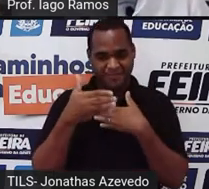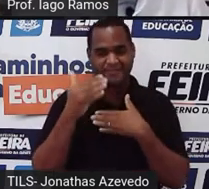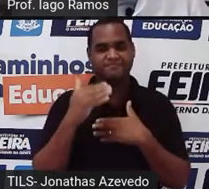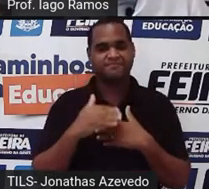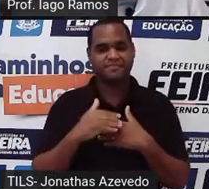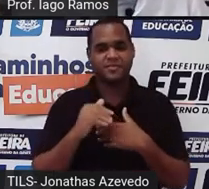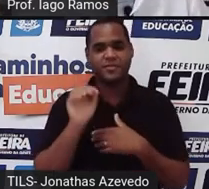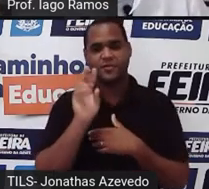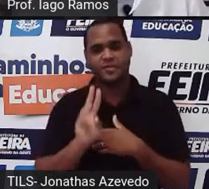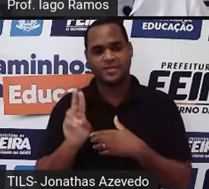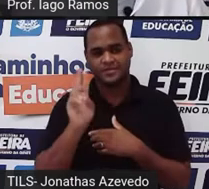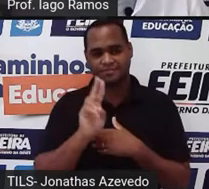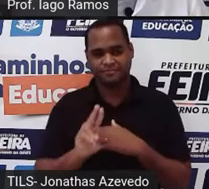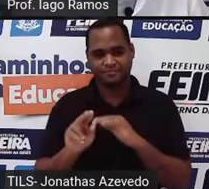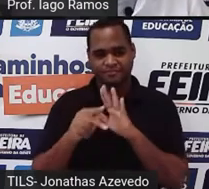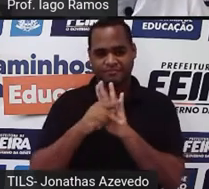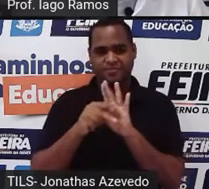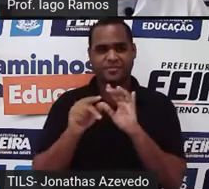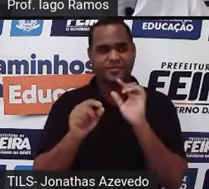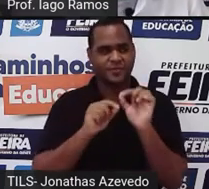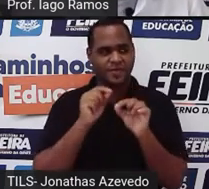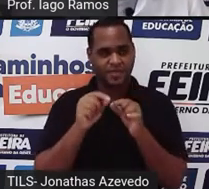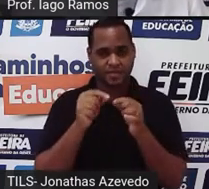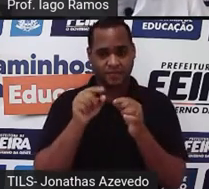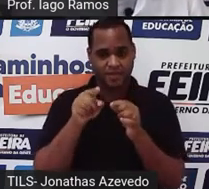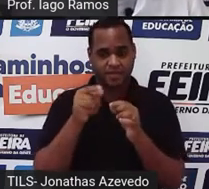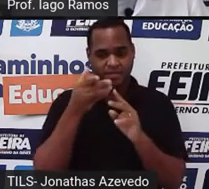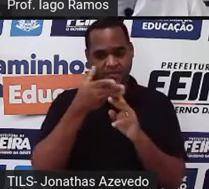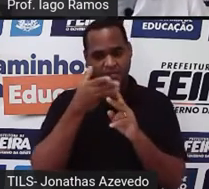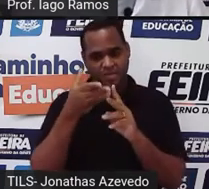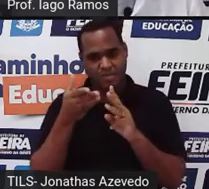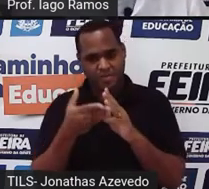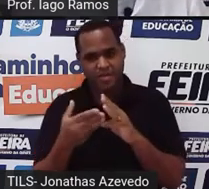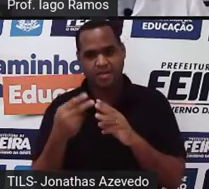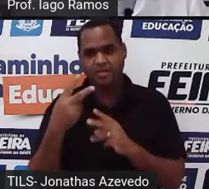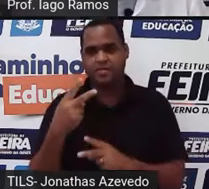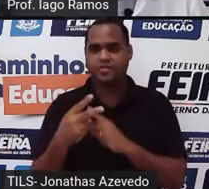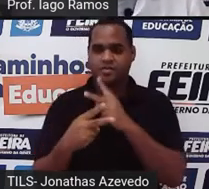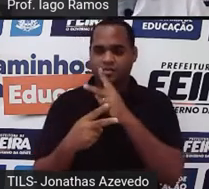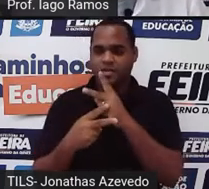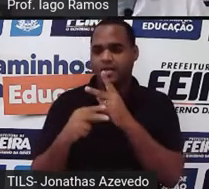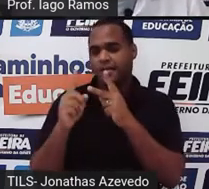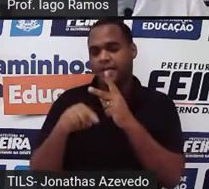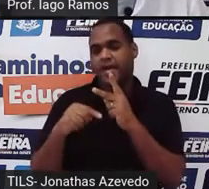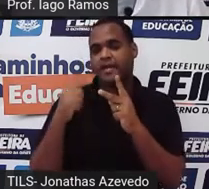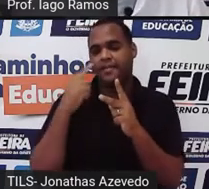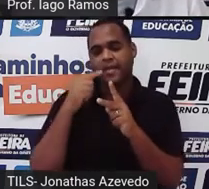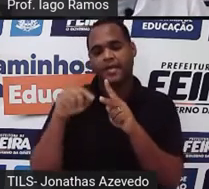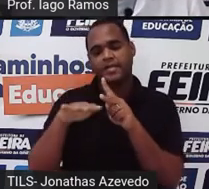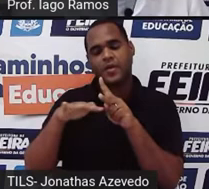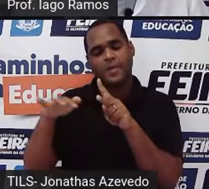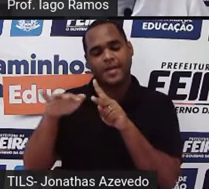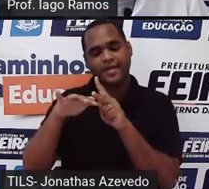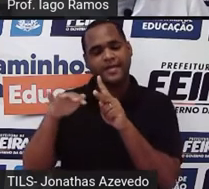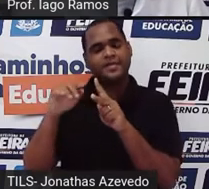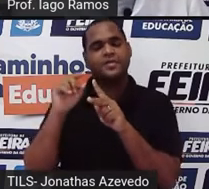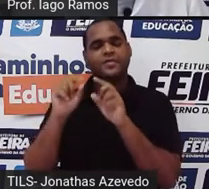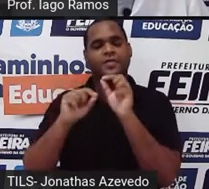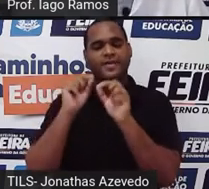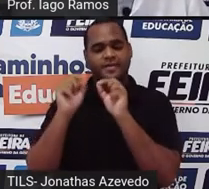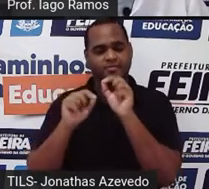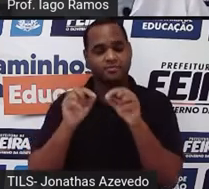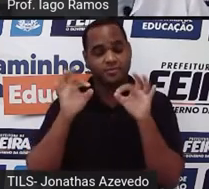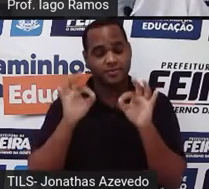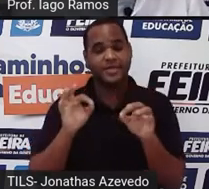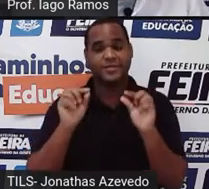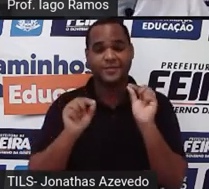Usando a propriedade, ao dividir potências de mesmo expoente, o correto é... E